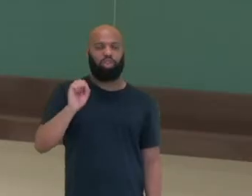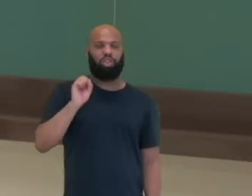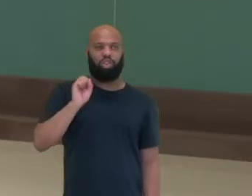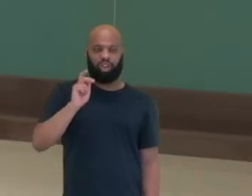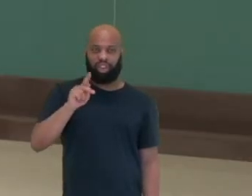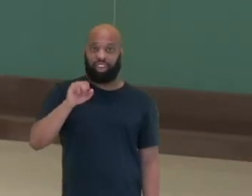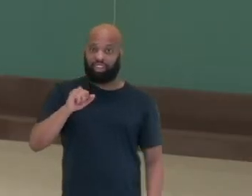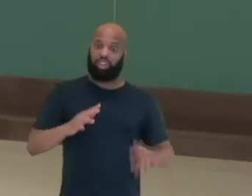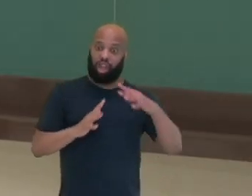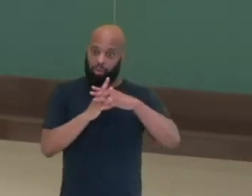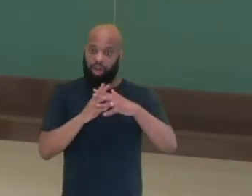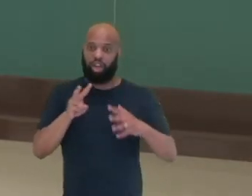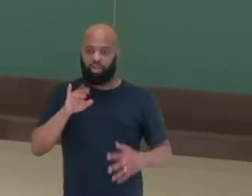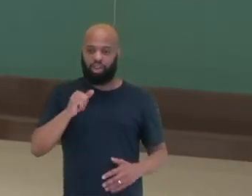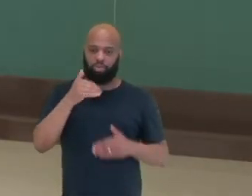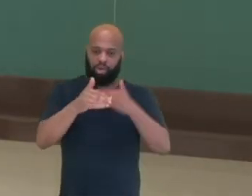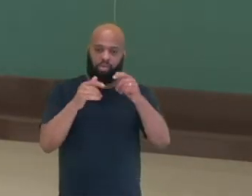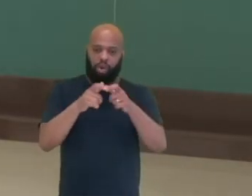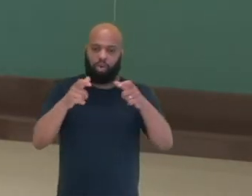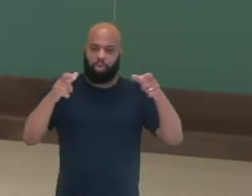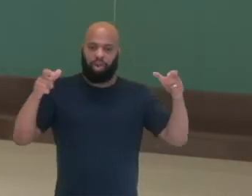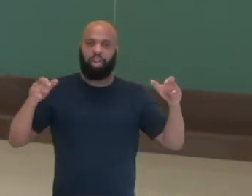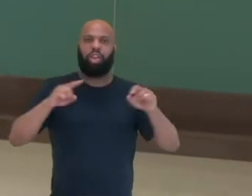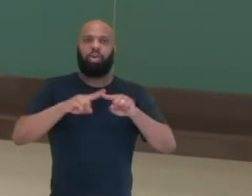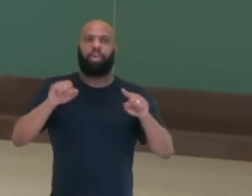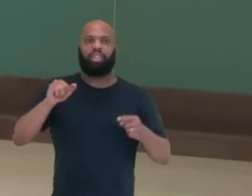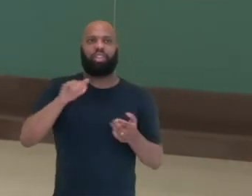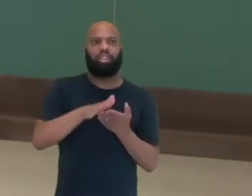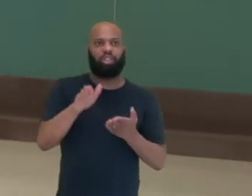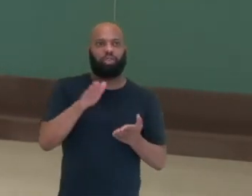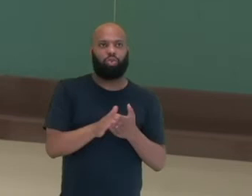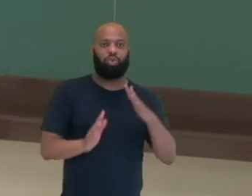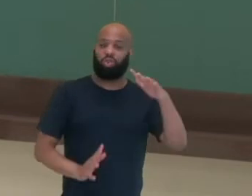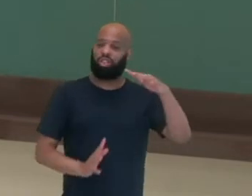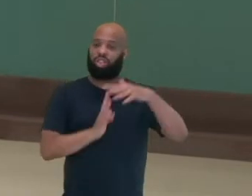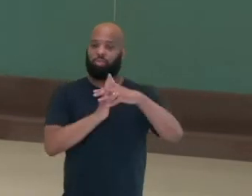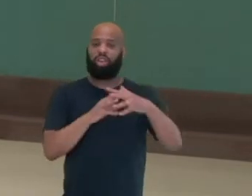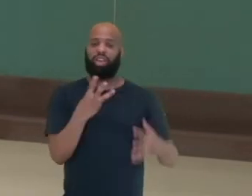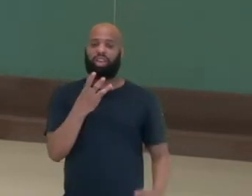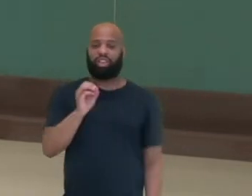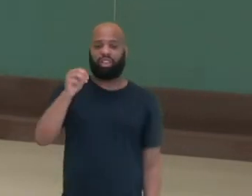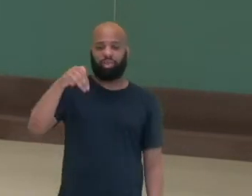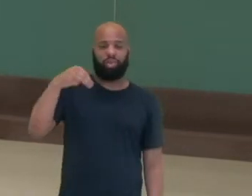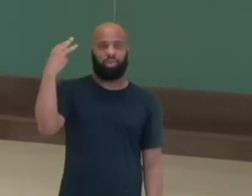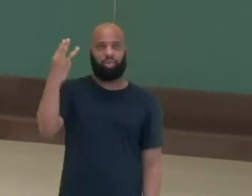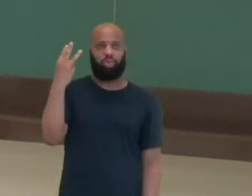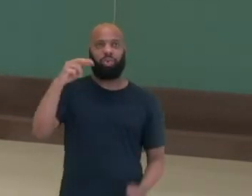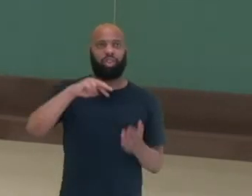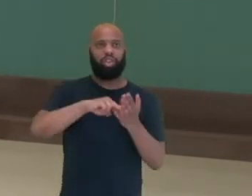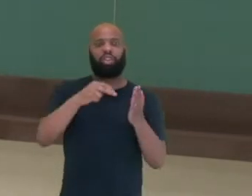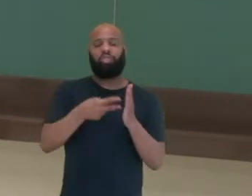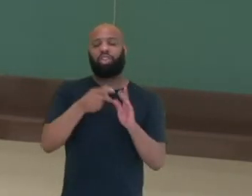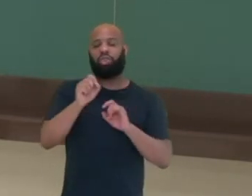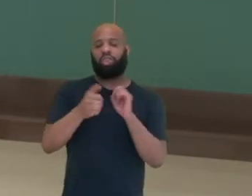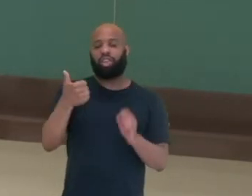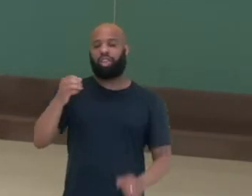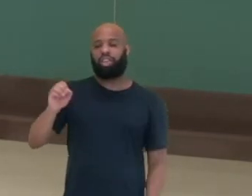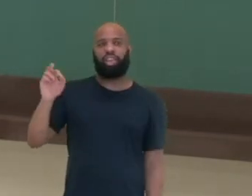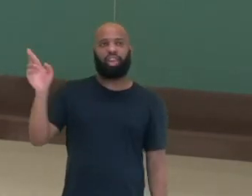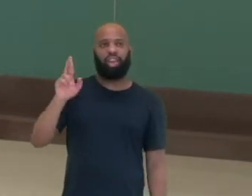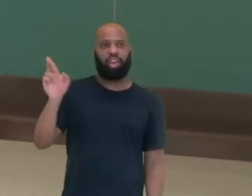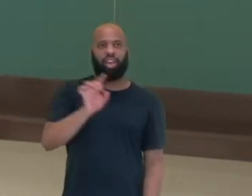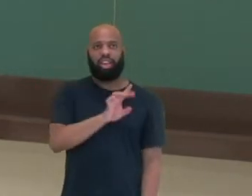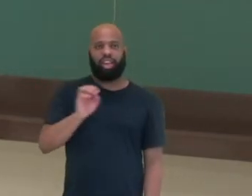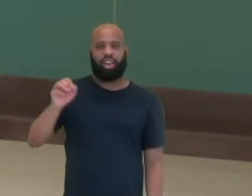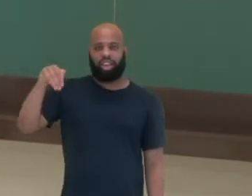que vai aumentando. Pelo consumo ali, né, se o consumo ultrapassar 30 metros cúbicos, aí já é R$ 10